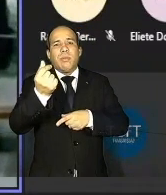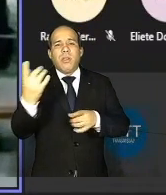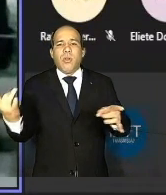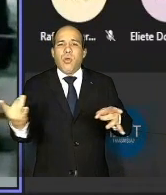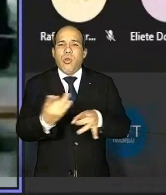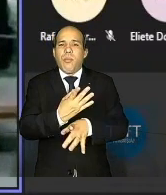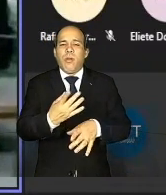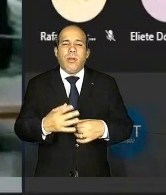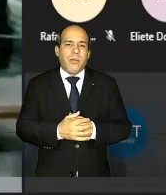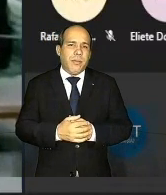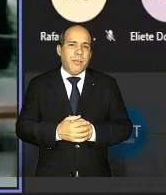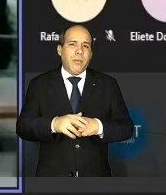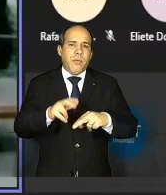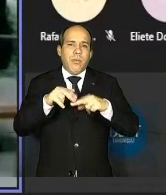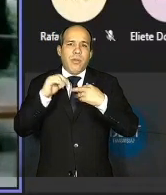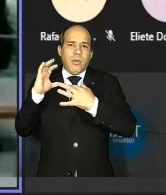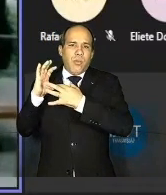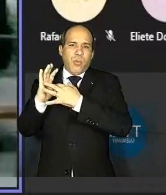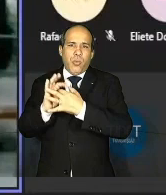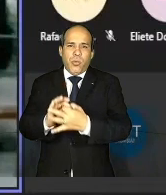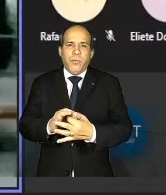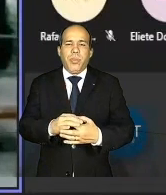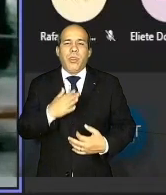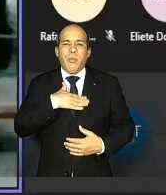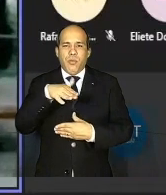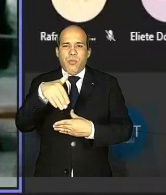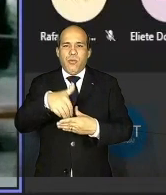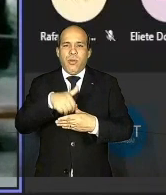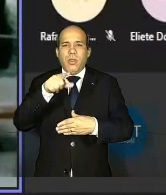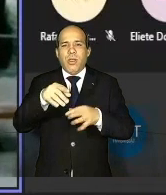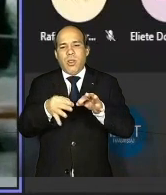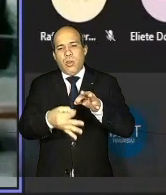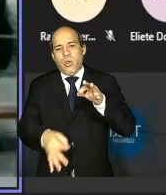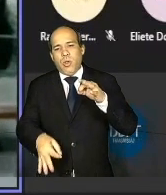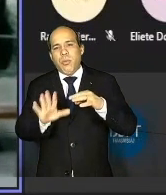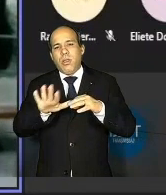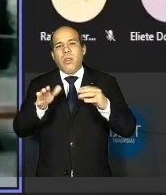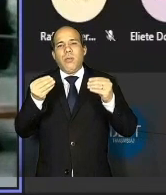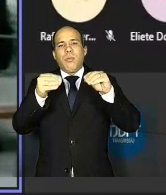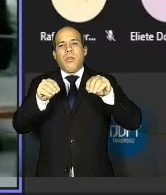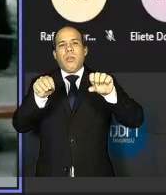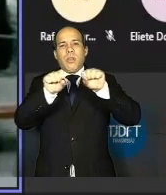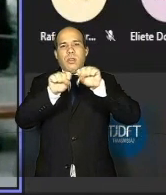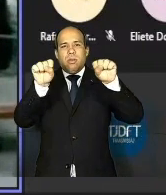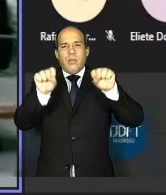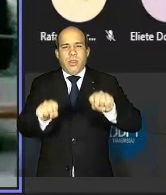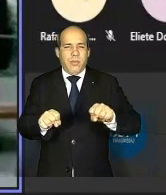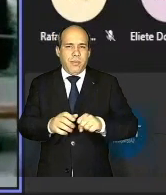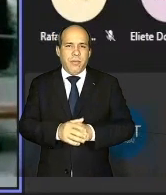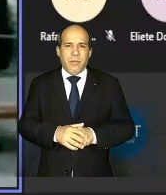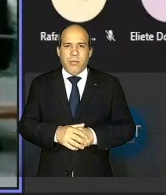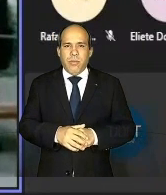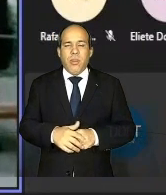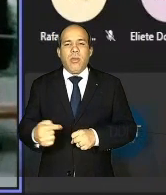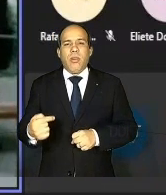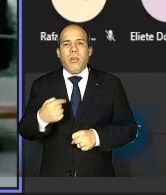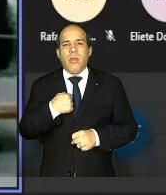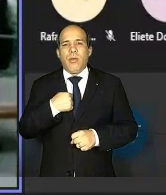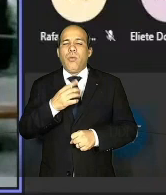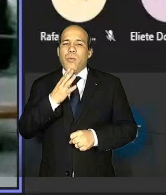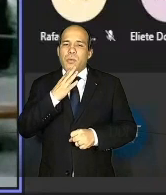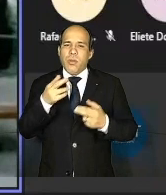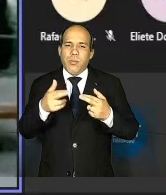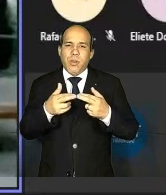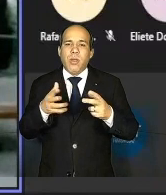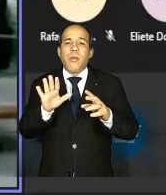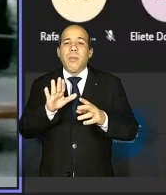da mensalidade. Então, diante desse contexto, o meu voto é mais longo, mas já foi disponibilizado o sistema,